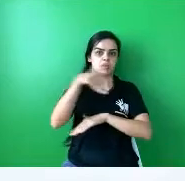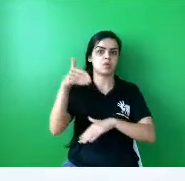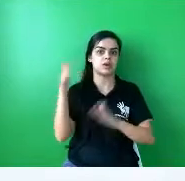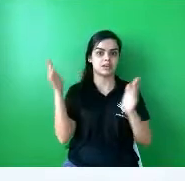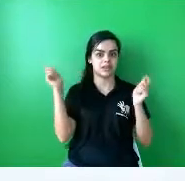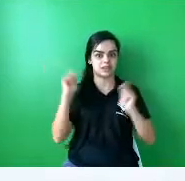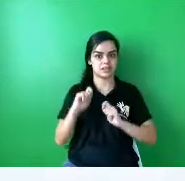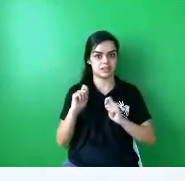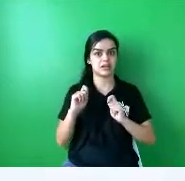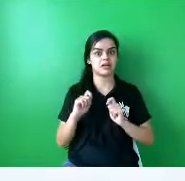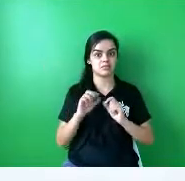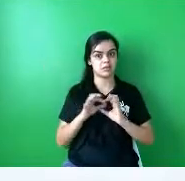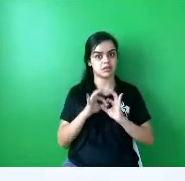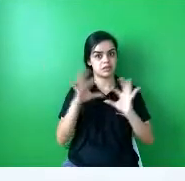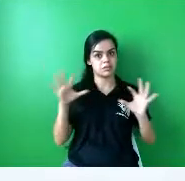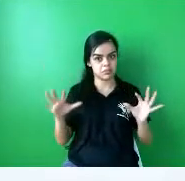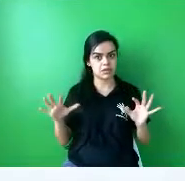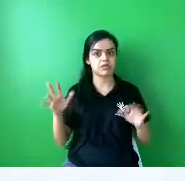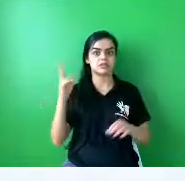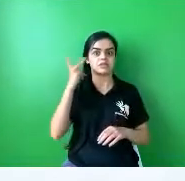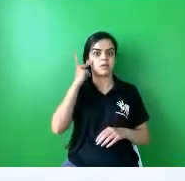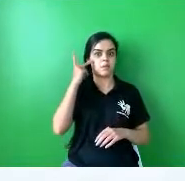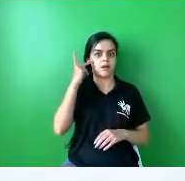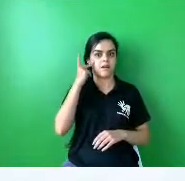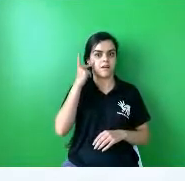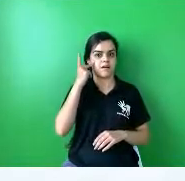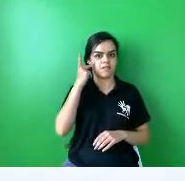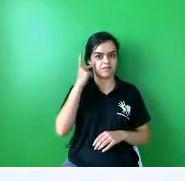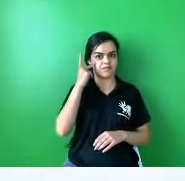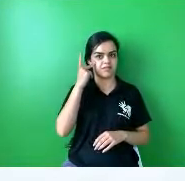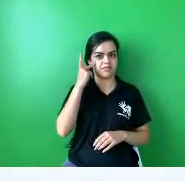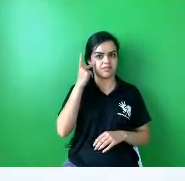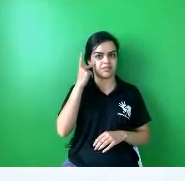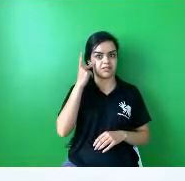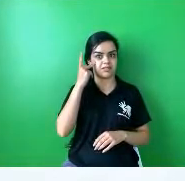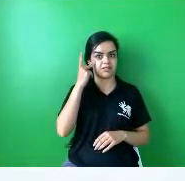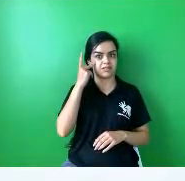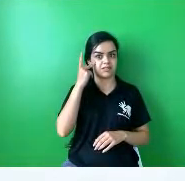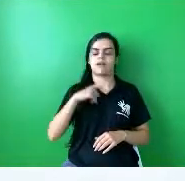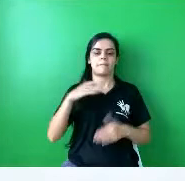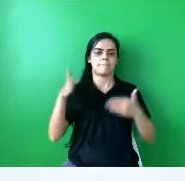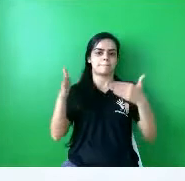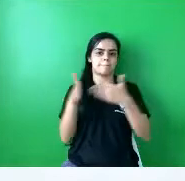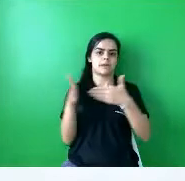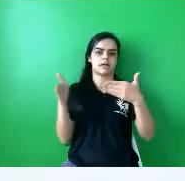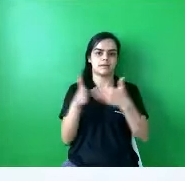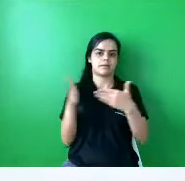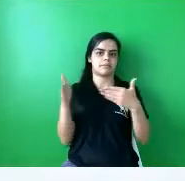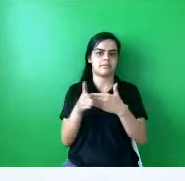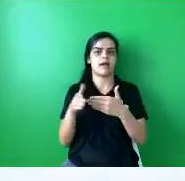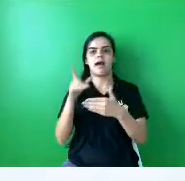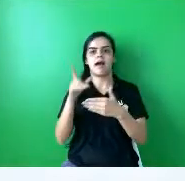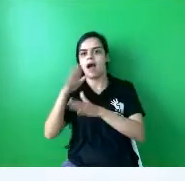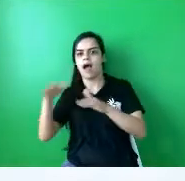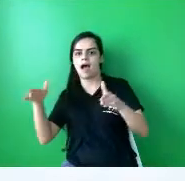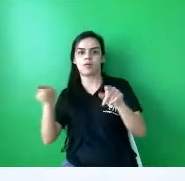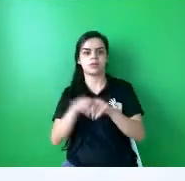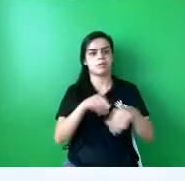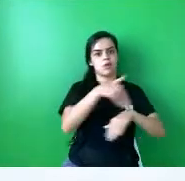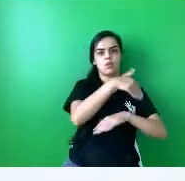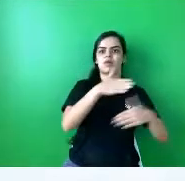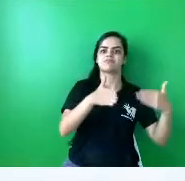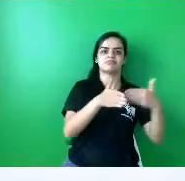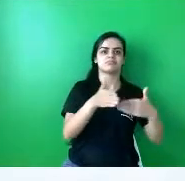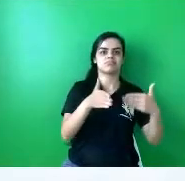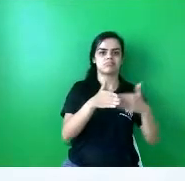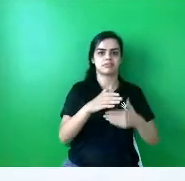lá, porque se permite também chegar em São Paulo. Tá. Então, eles tiveram que fazer uma barreira sanitária, tanto via mar quanto via terrestre.